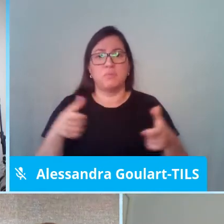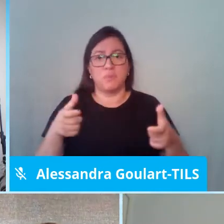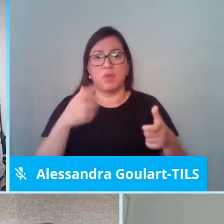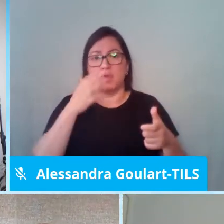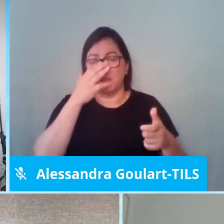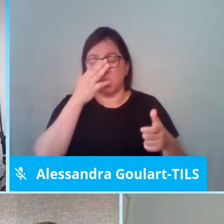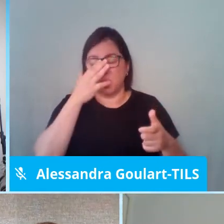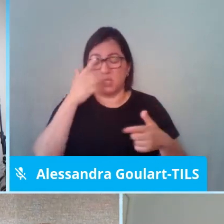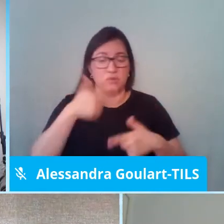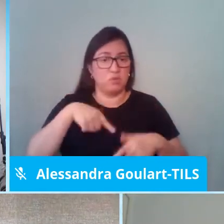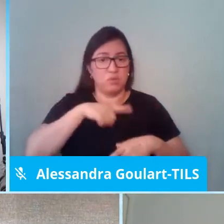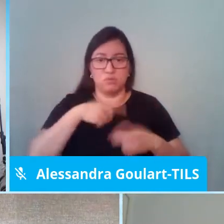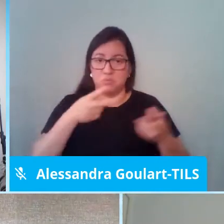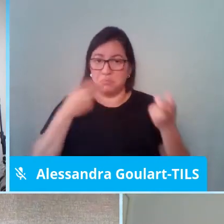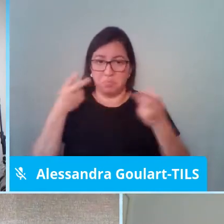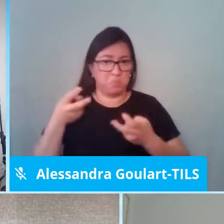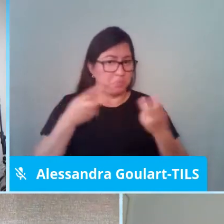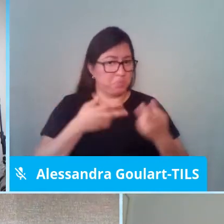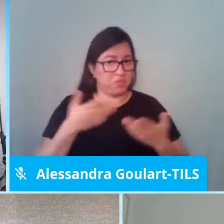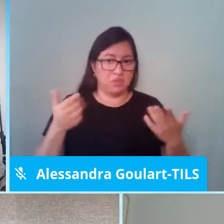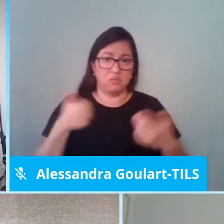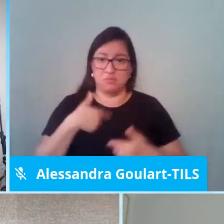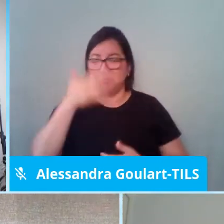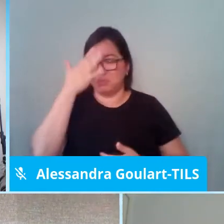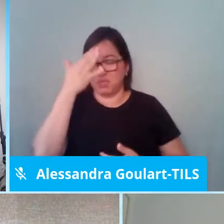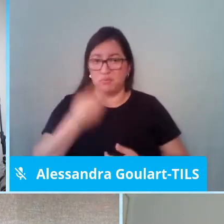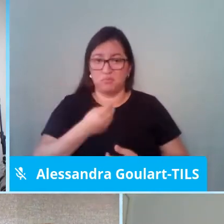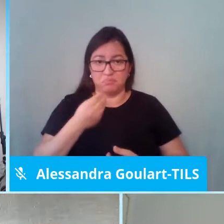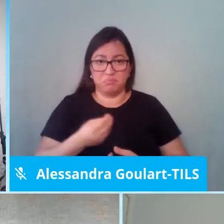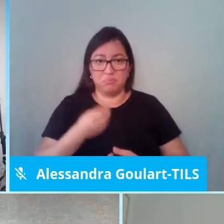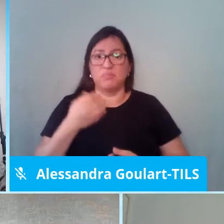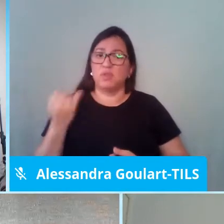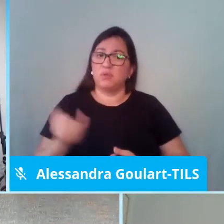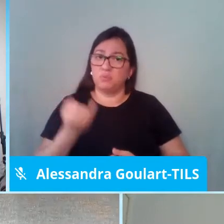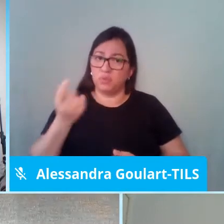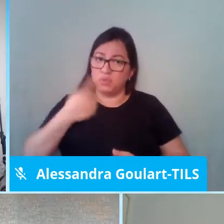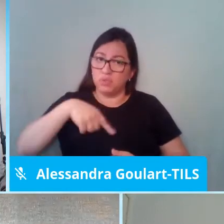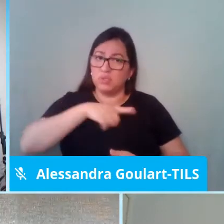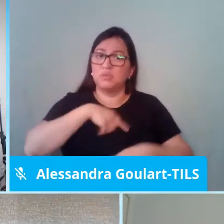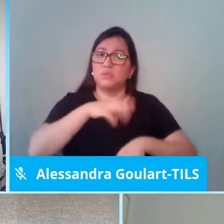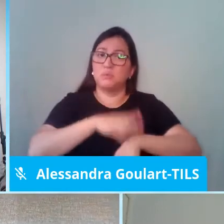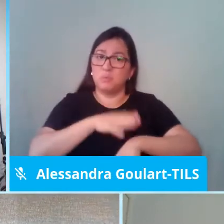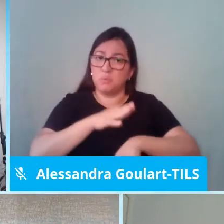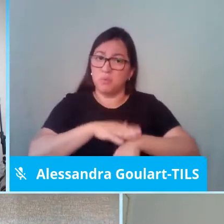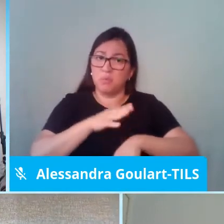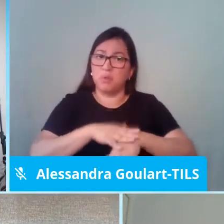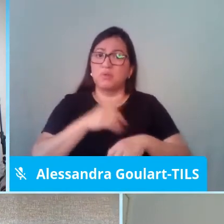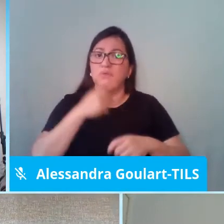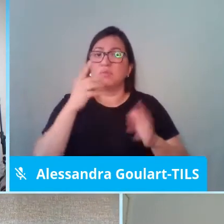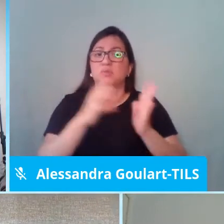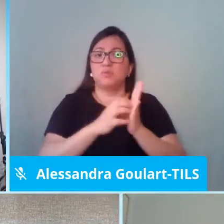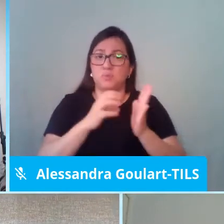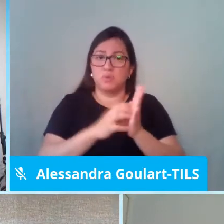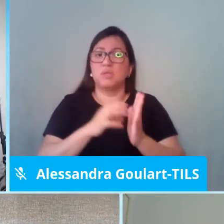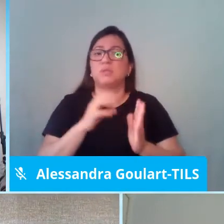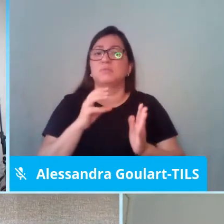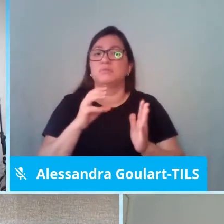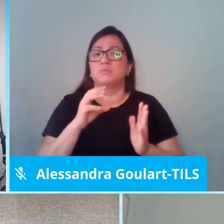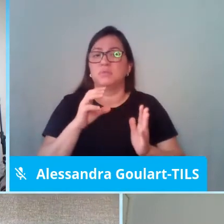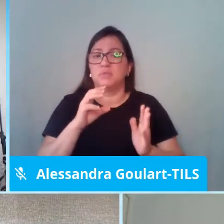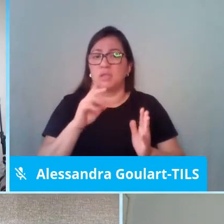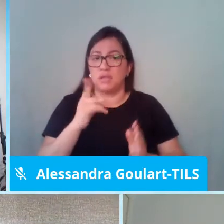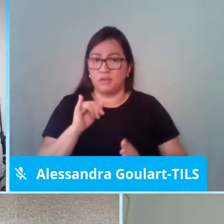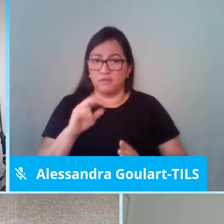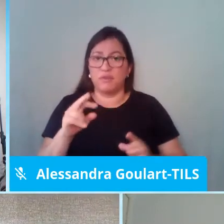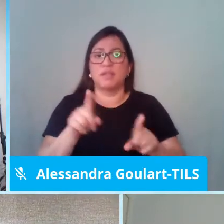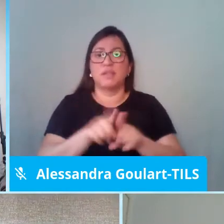está pensando também que a gente tem um recorte de raça-cor importante quando a gente está falando de HIV e sífilis, que a gente precisa estar levando